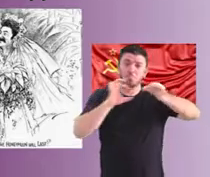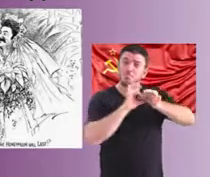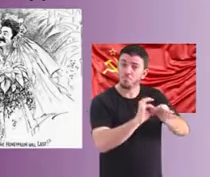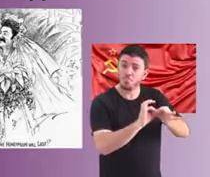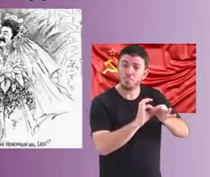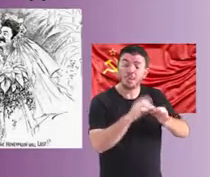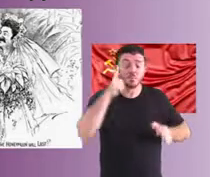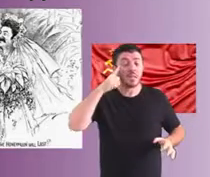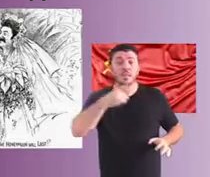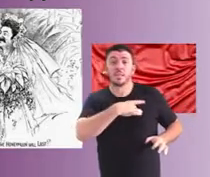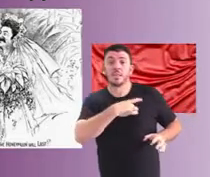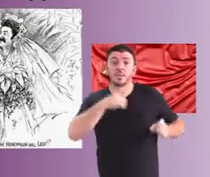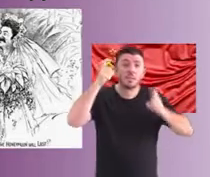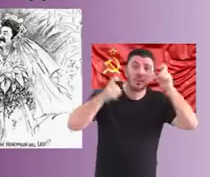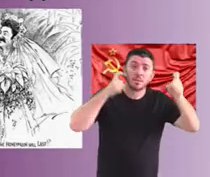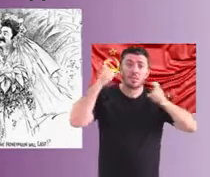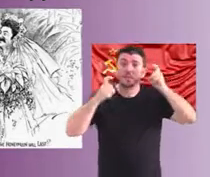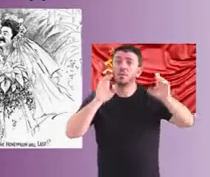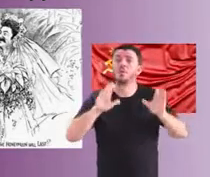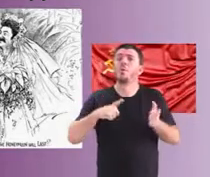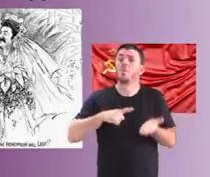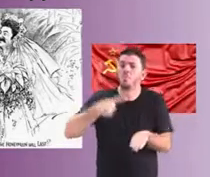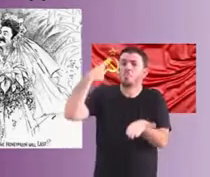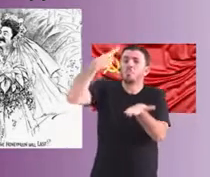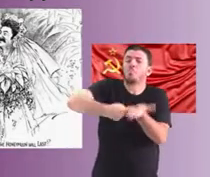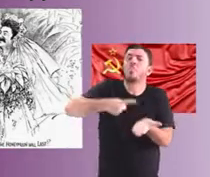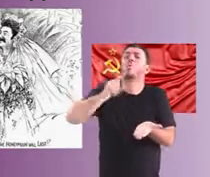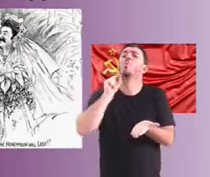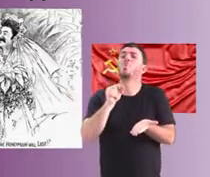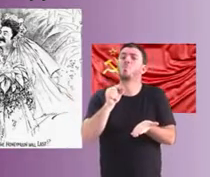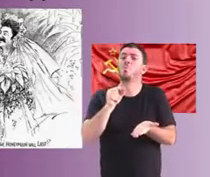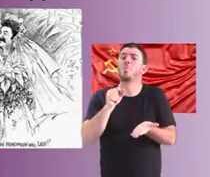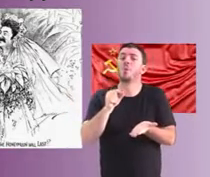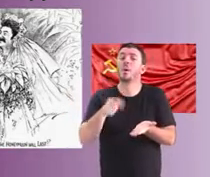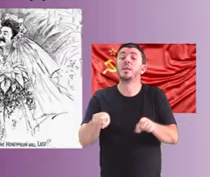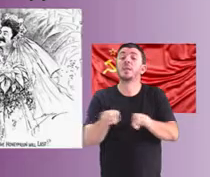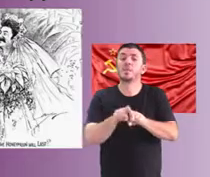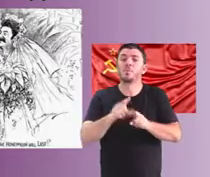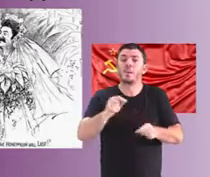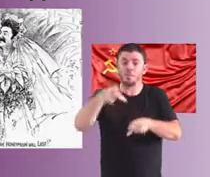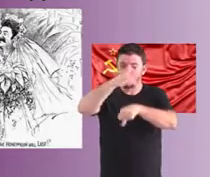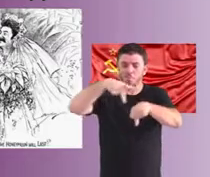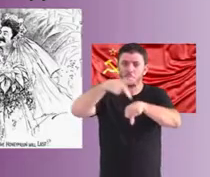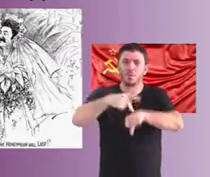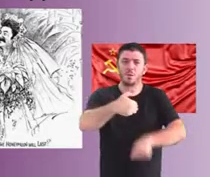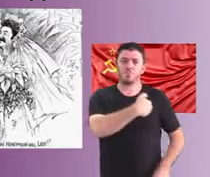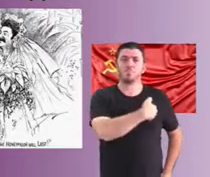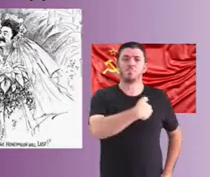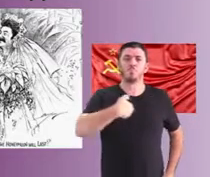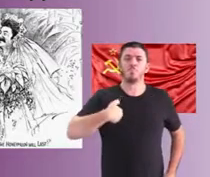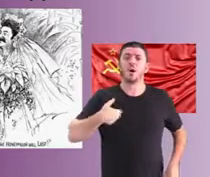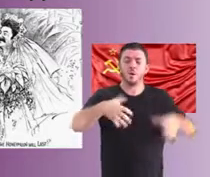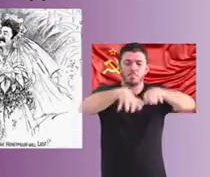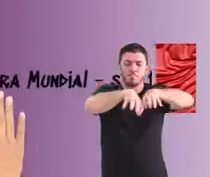tropas alemãs. Nesse pacto, também ficou acordado a divisão da Polônia entre os dois países.